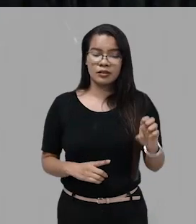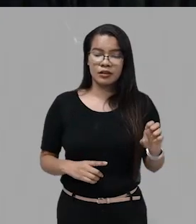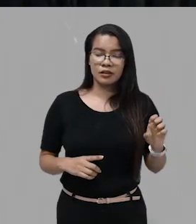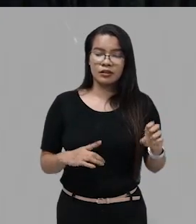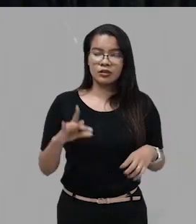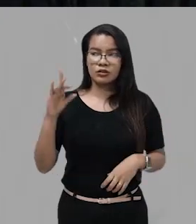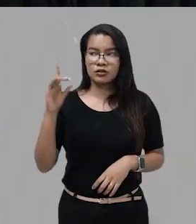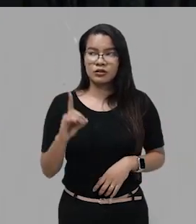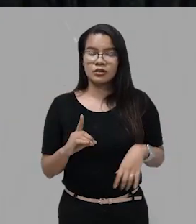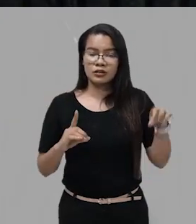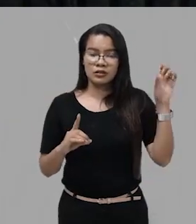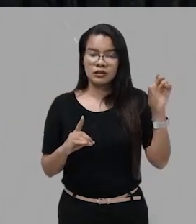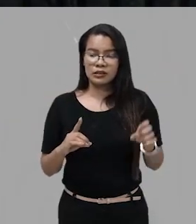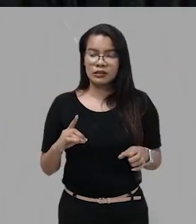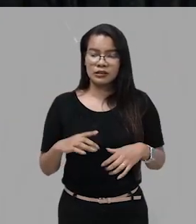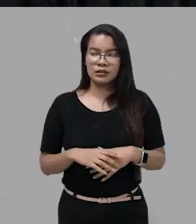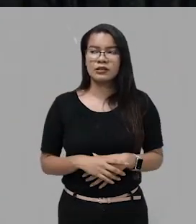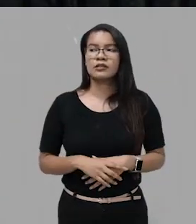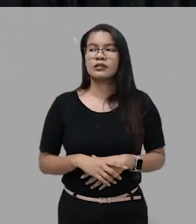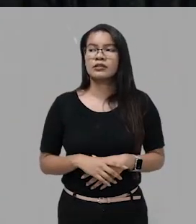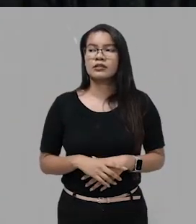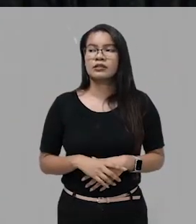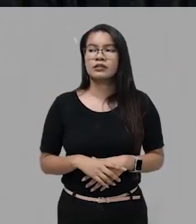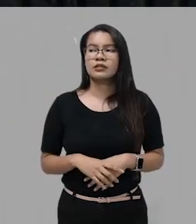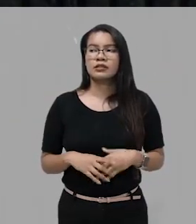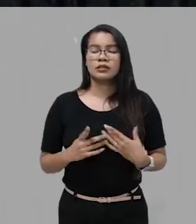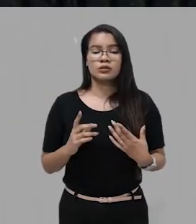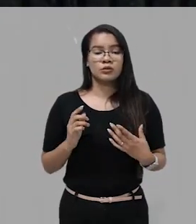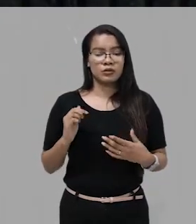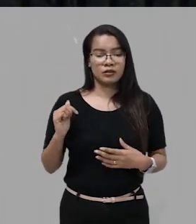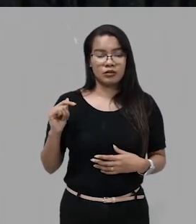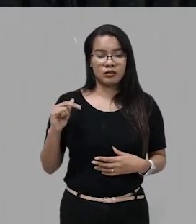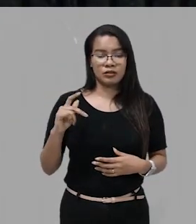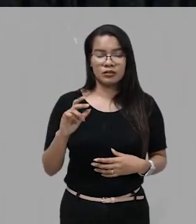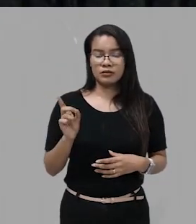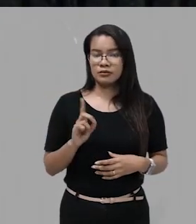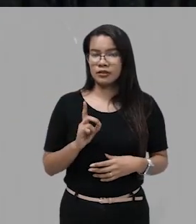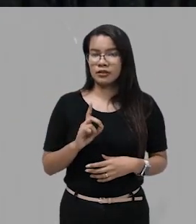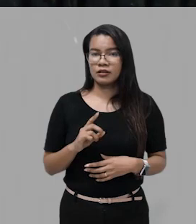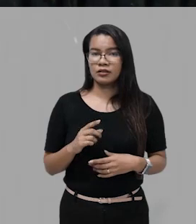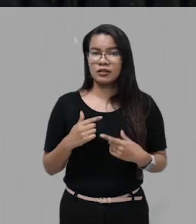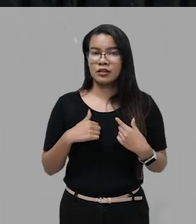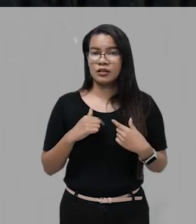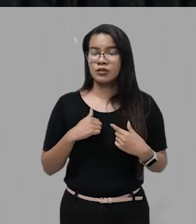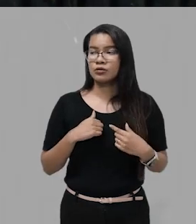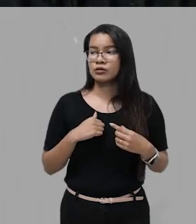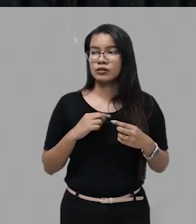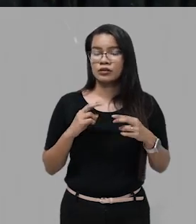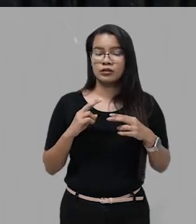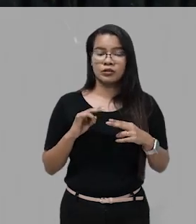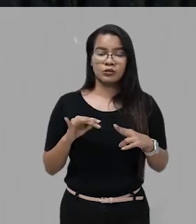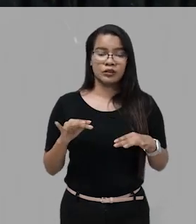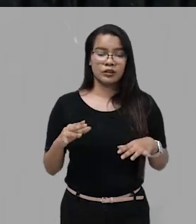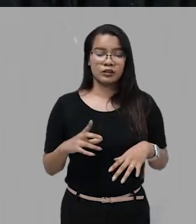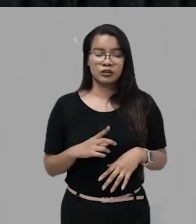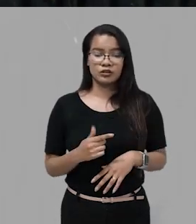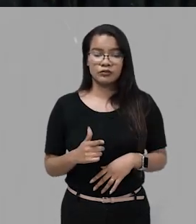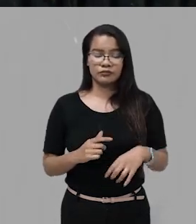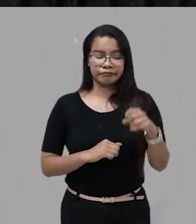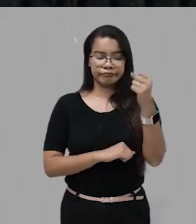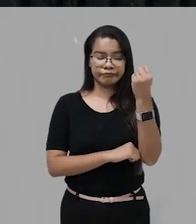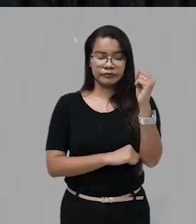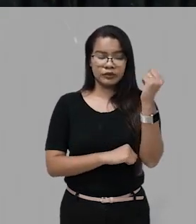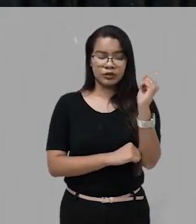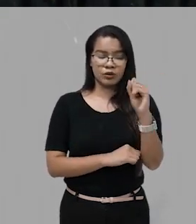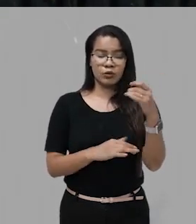perna e a gente intercala. Direita e depois bota a outra. E no salto triplo não é assim. Eu não tive a coordenação motora quando eu